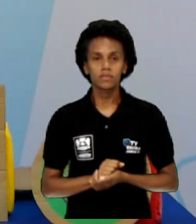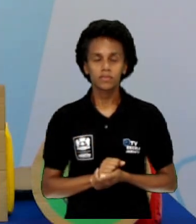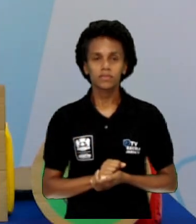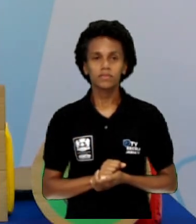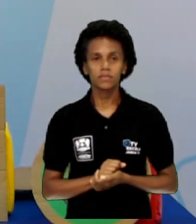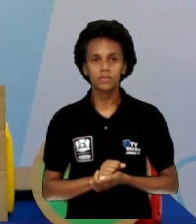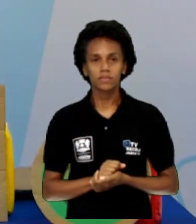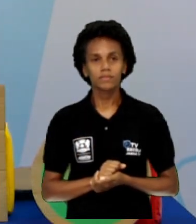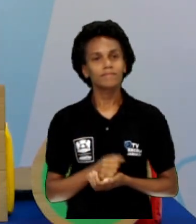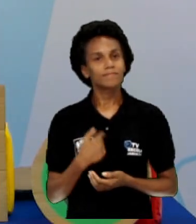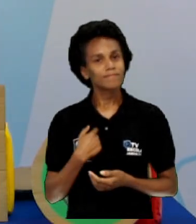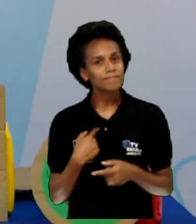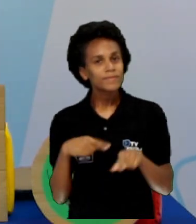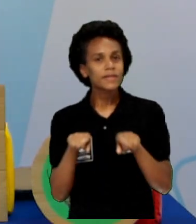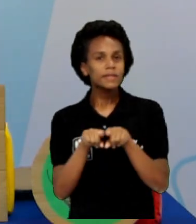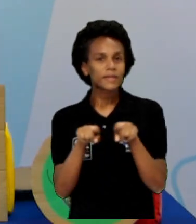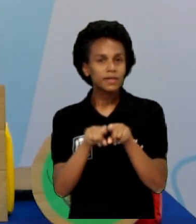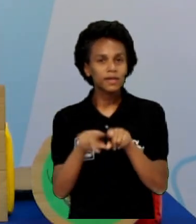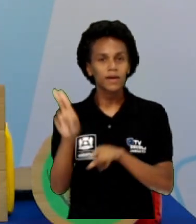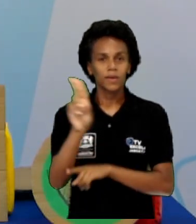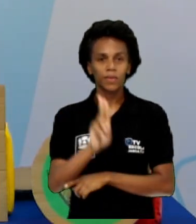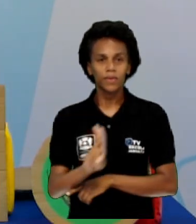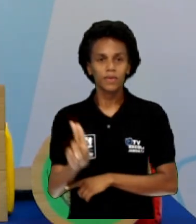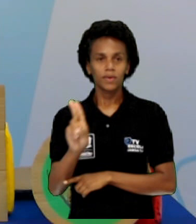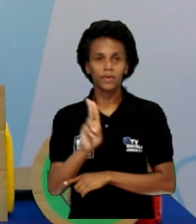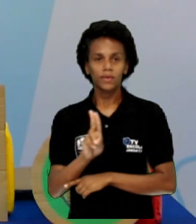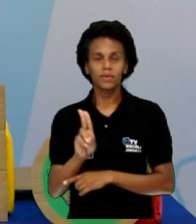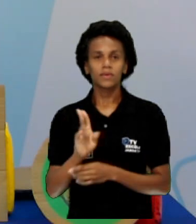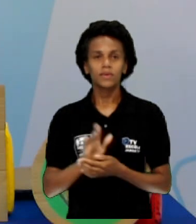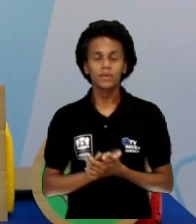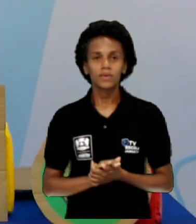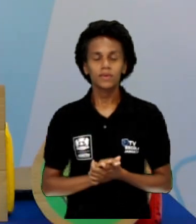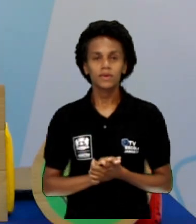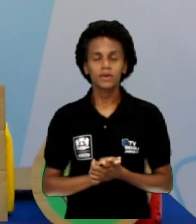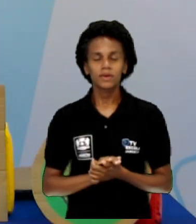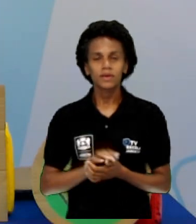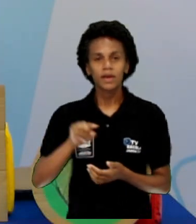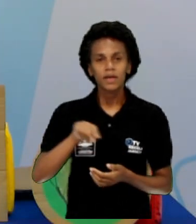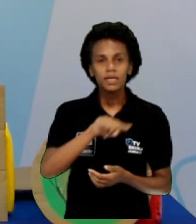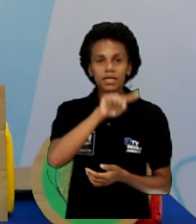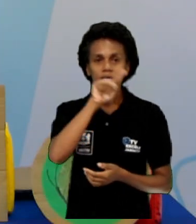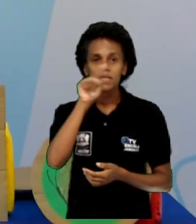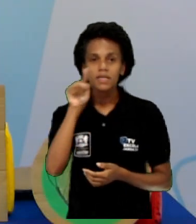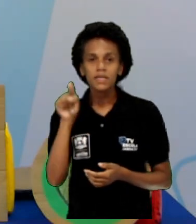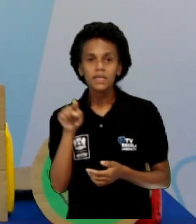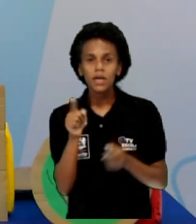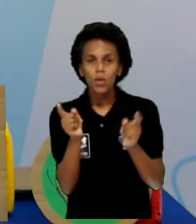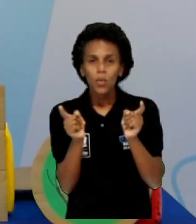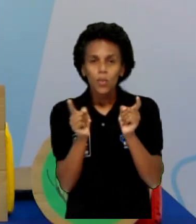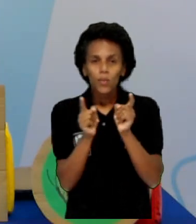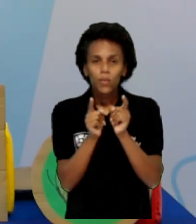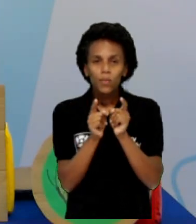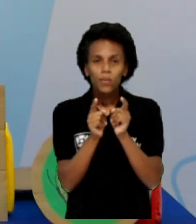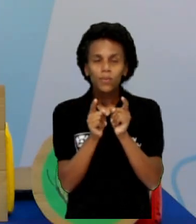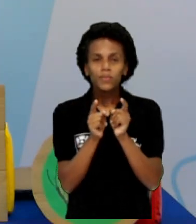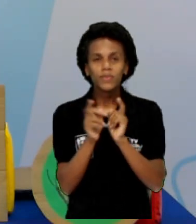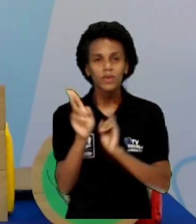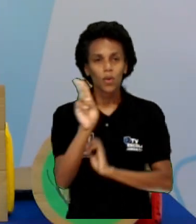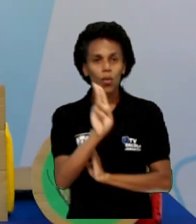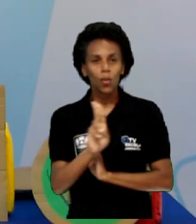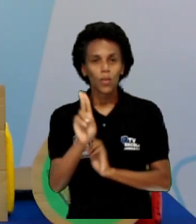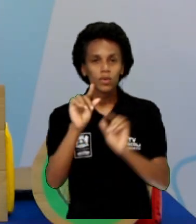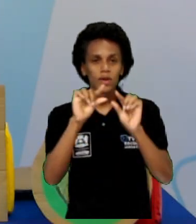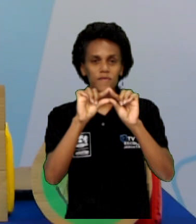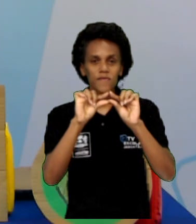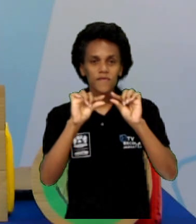Eu também, usei assim para fazer círculos menores, e eu usei uma fitinha para fazer a parte aqui, Eu coloquei aqui